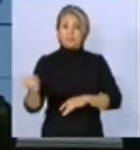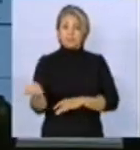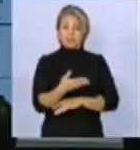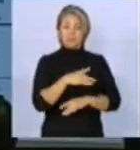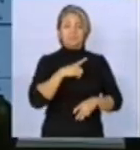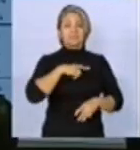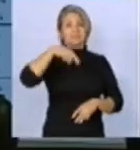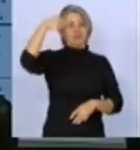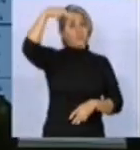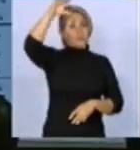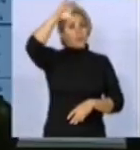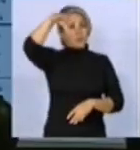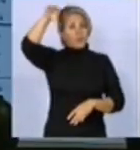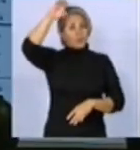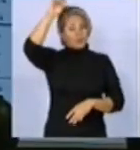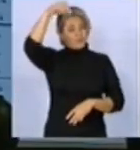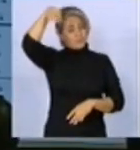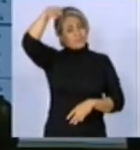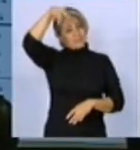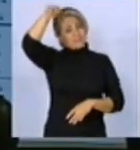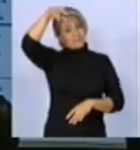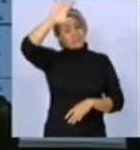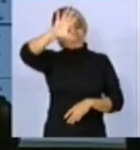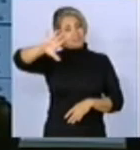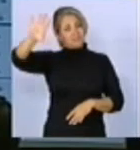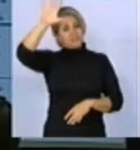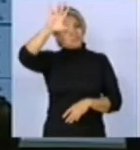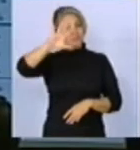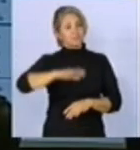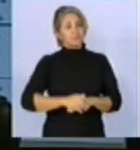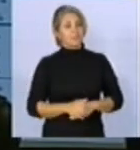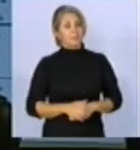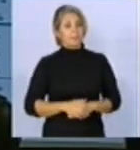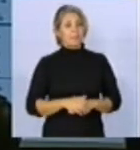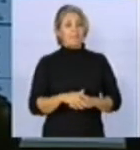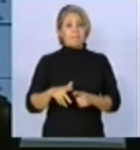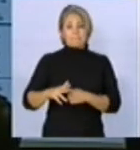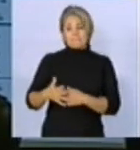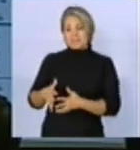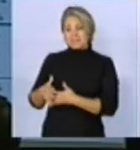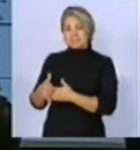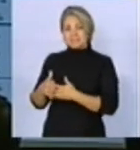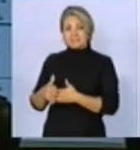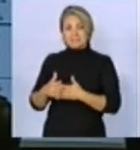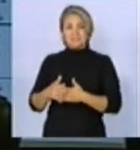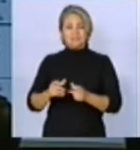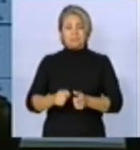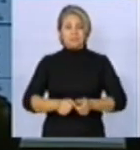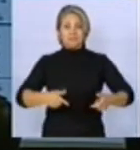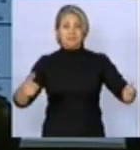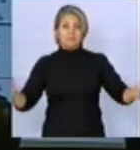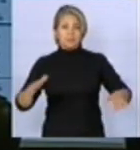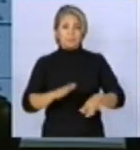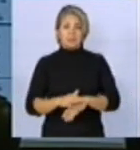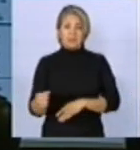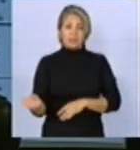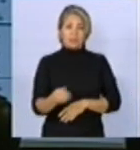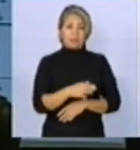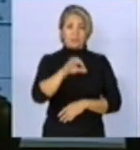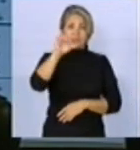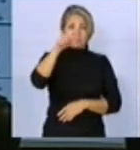e tem Nordeste nível de mecanização na tradicional 58 por cento nível de mecanização na parte de expansão a parte mais moderna